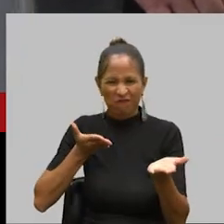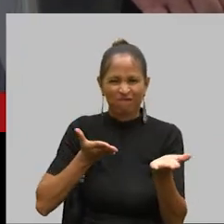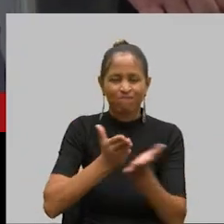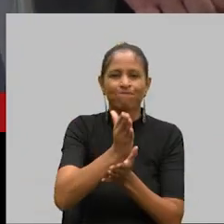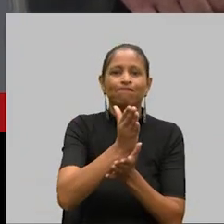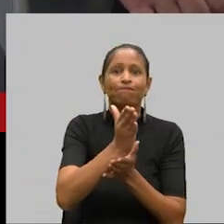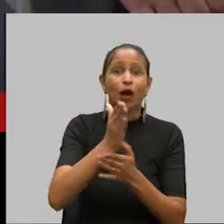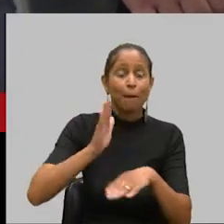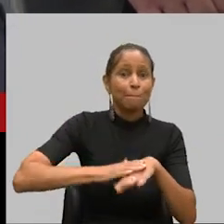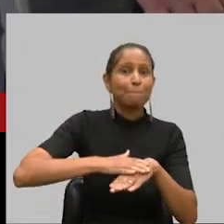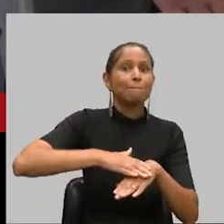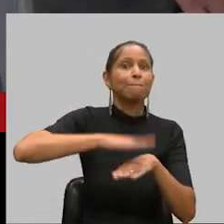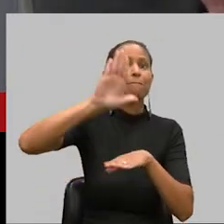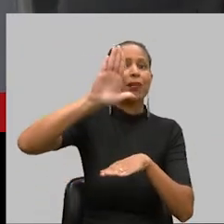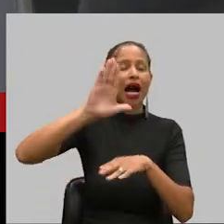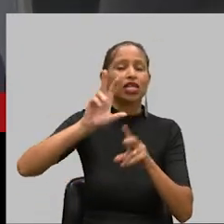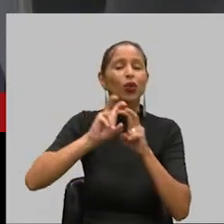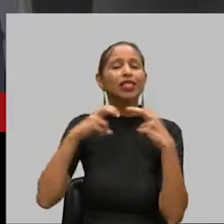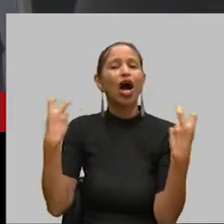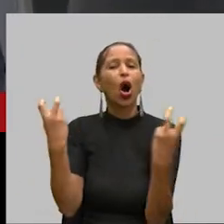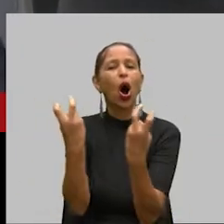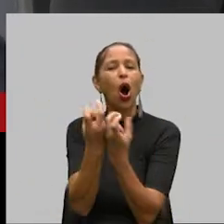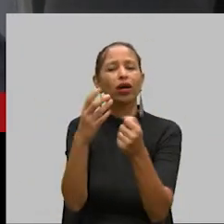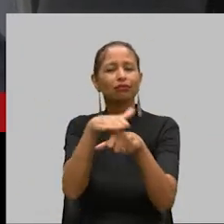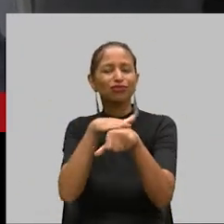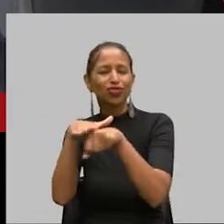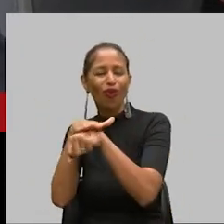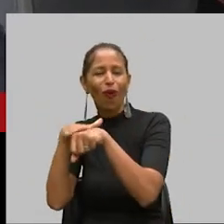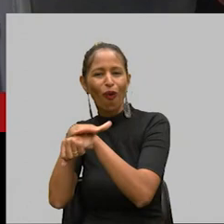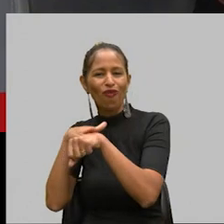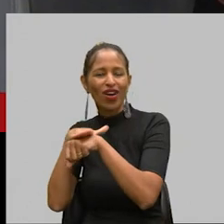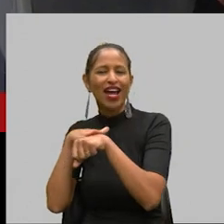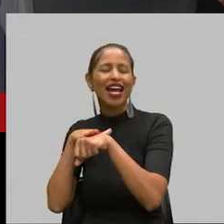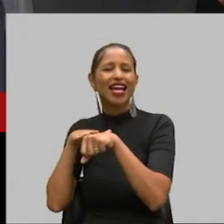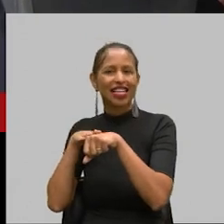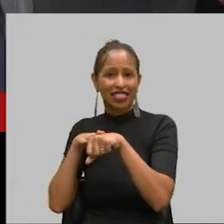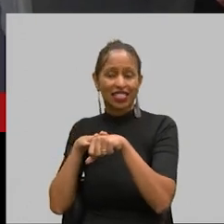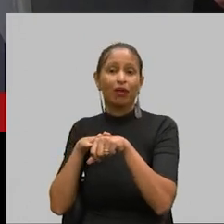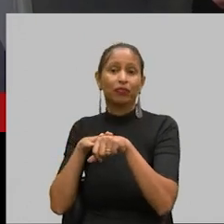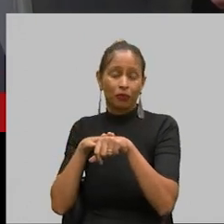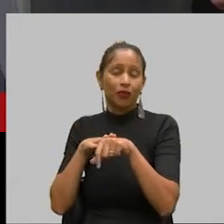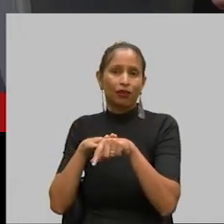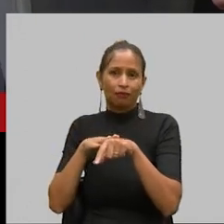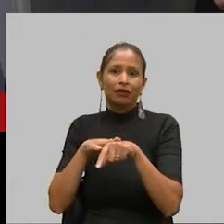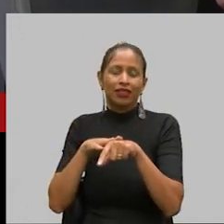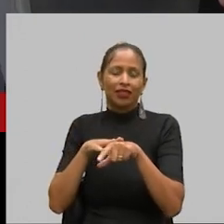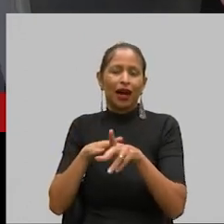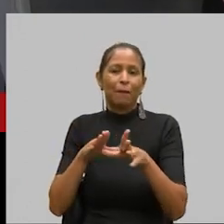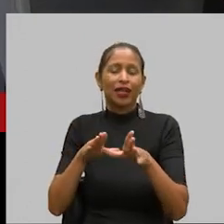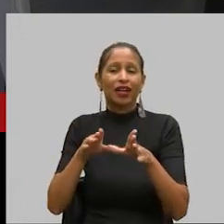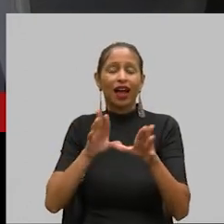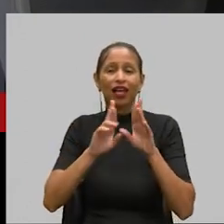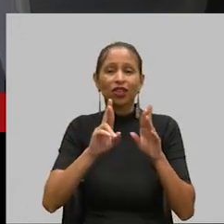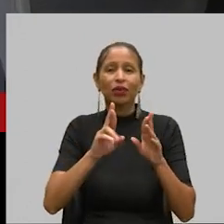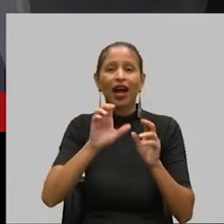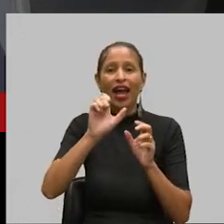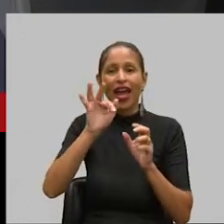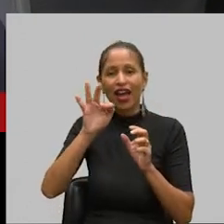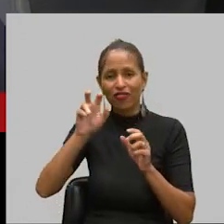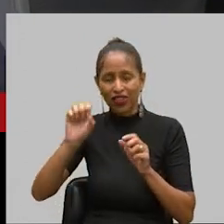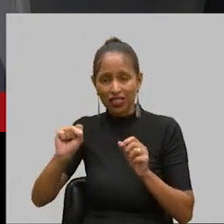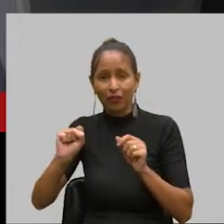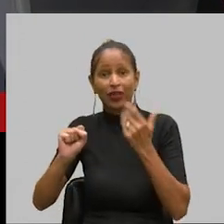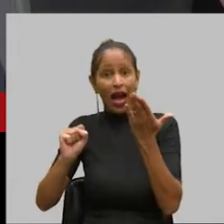pouco mais com essas rodas que vão se formando eh nessa autonomia e relação com as efas nós